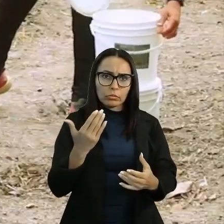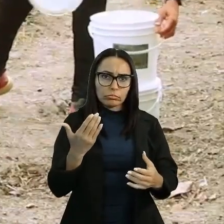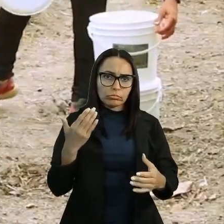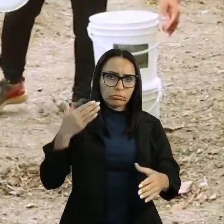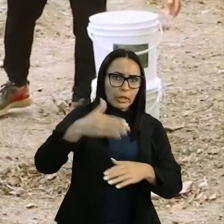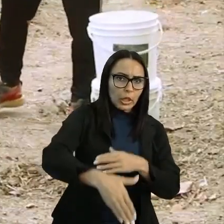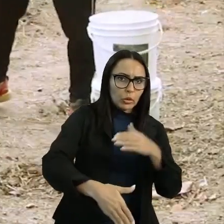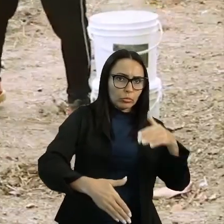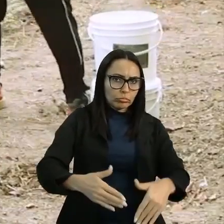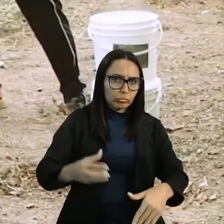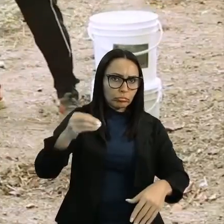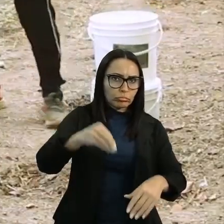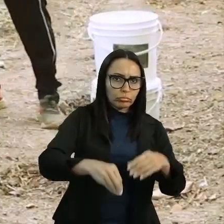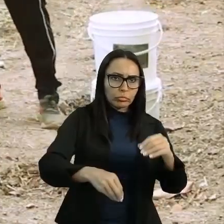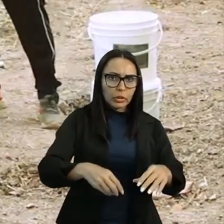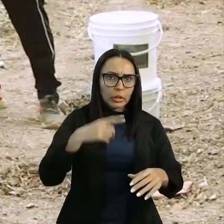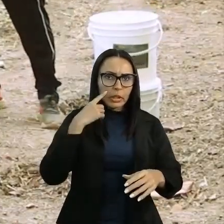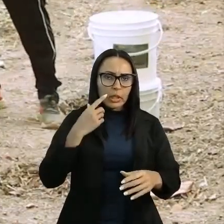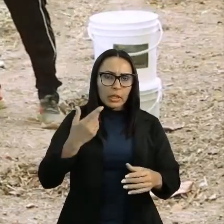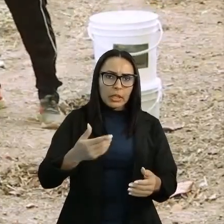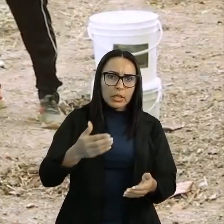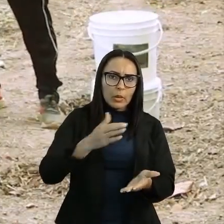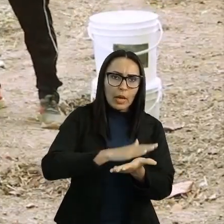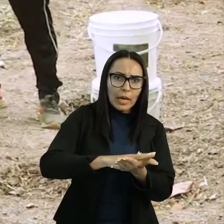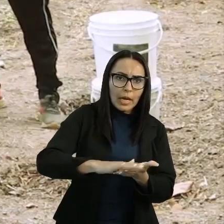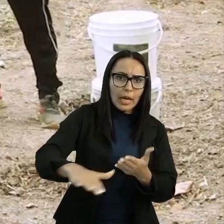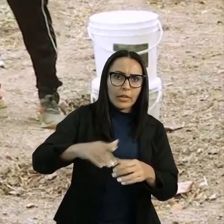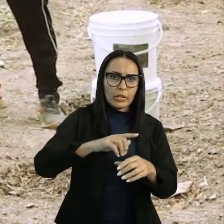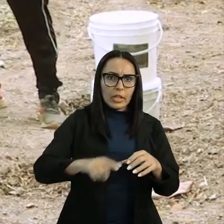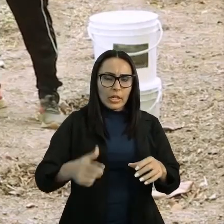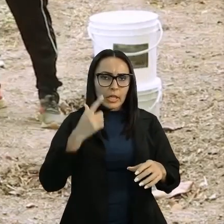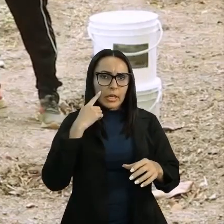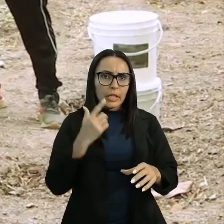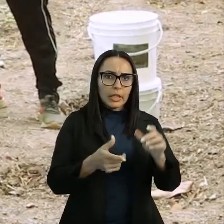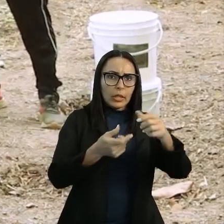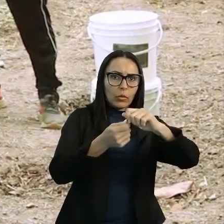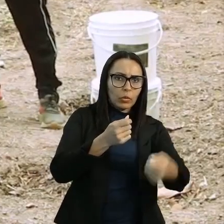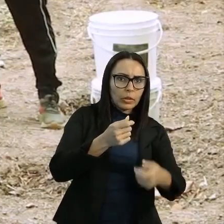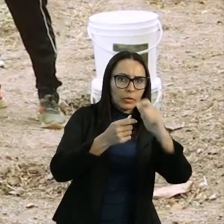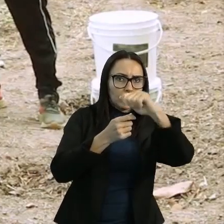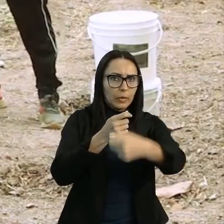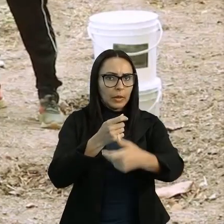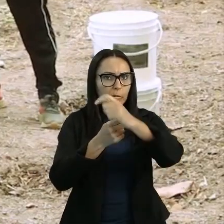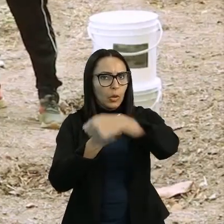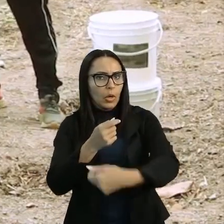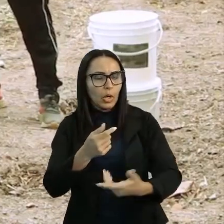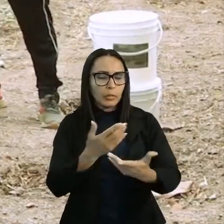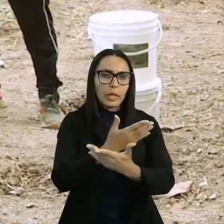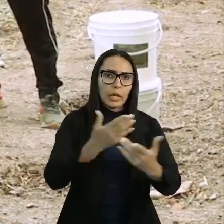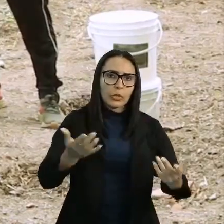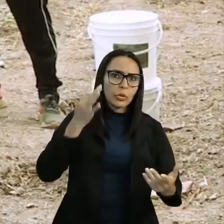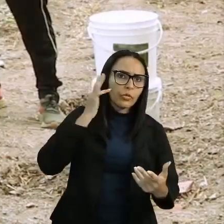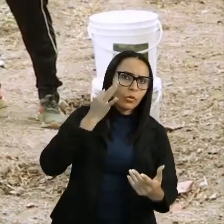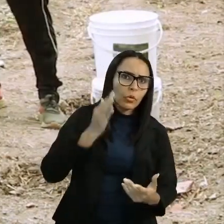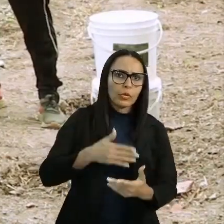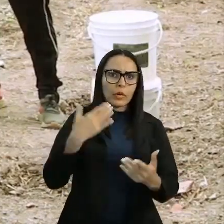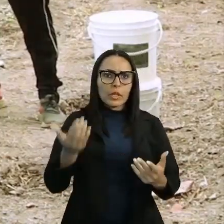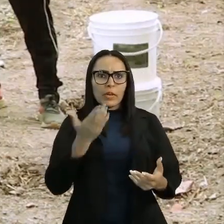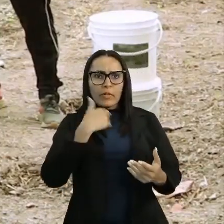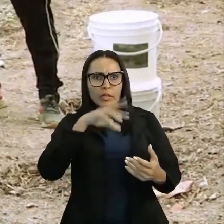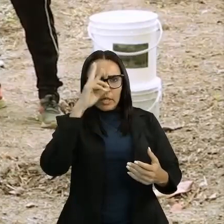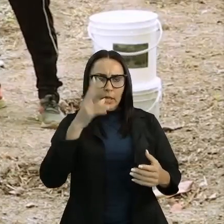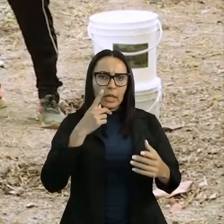daqui. Tipo de manteiga, né? Exatamente. Aqueles de margarina, assim, manteiga. Fazemos os furos, aqui como vocês podem